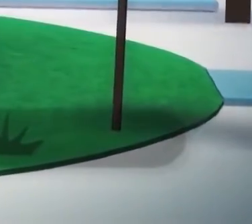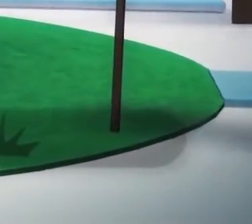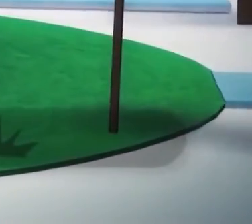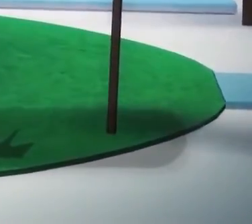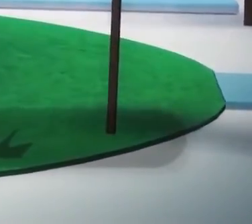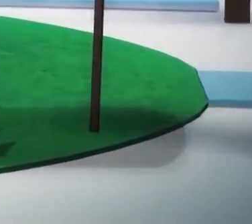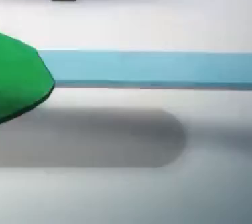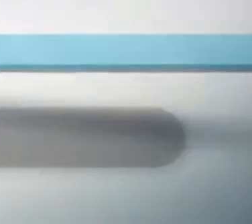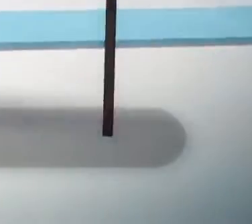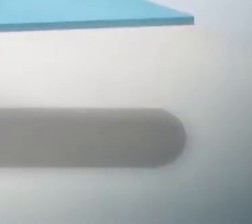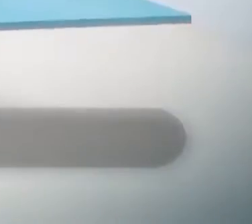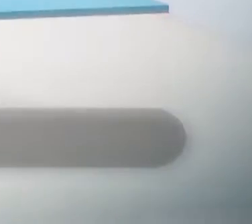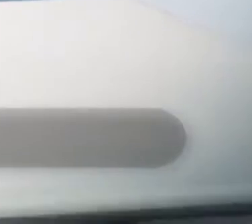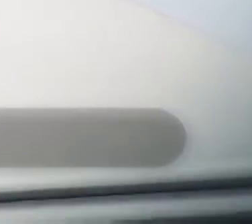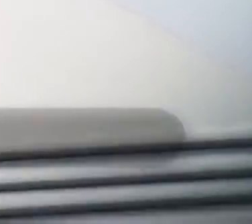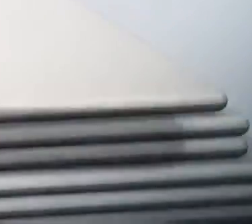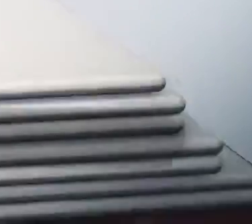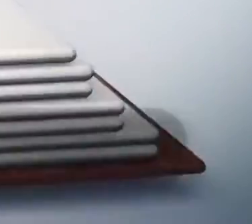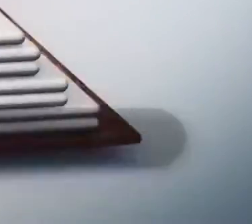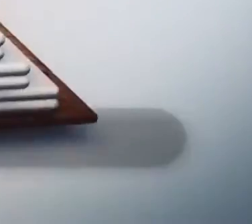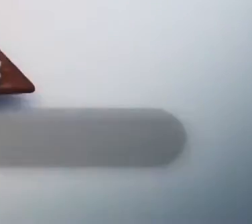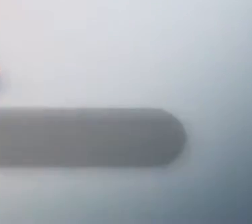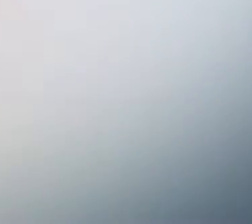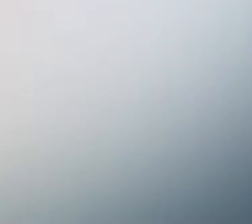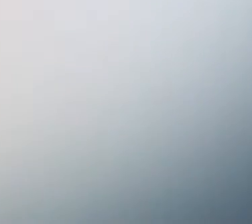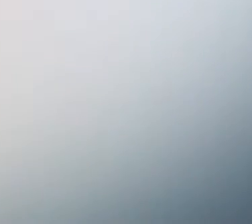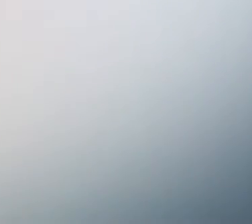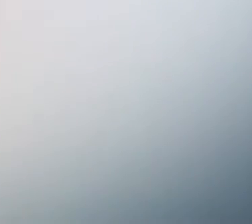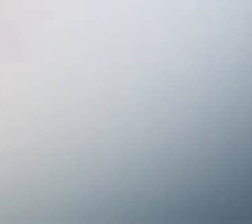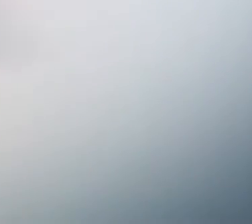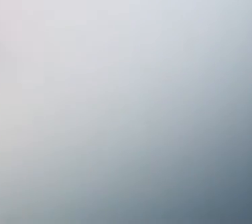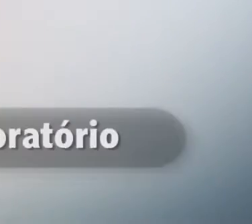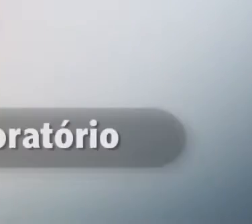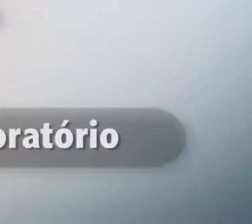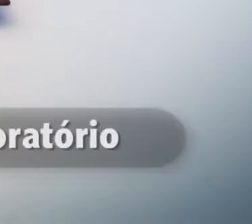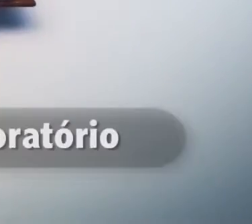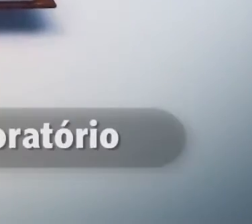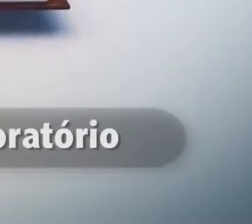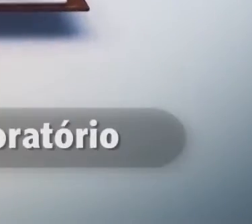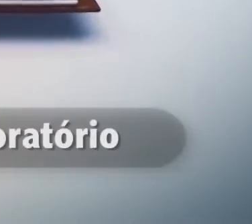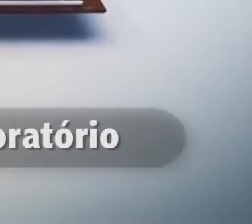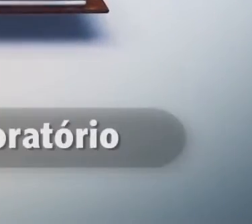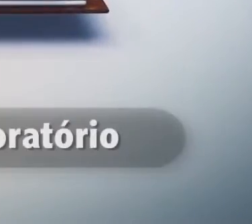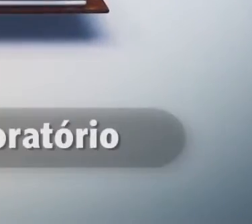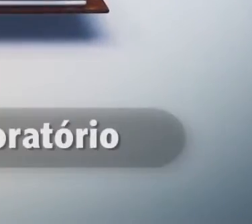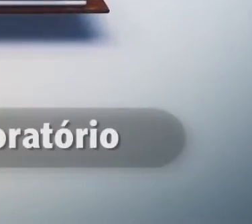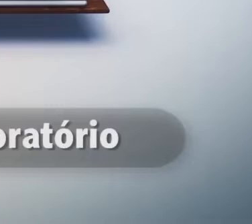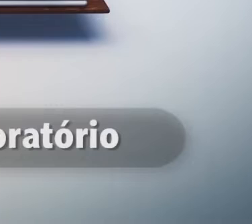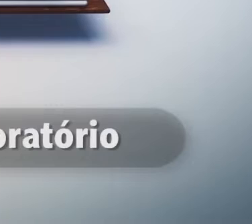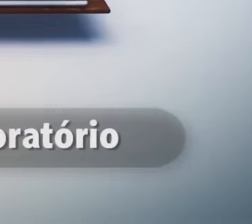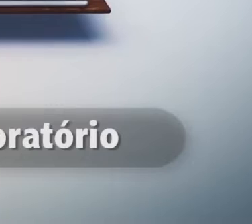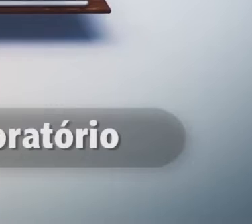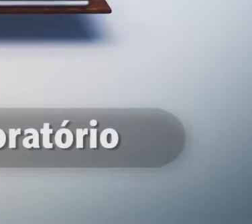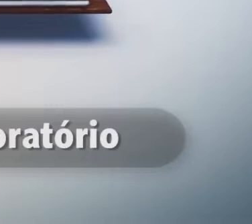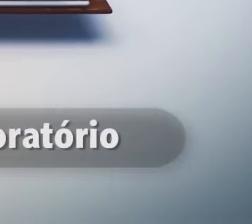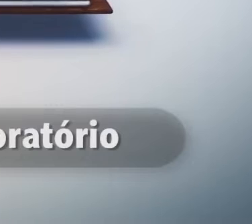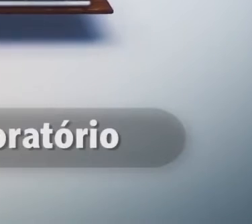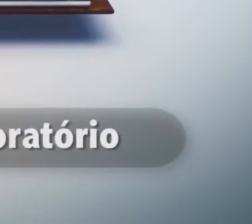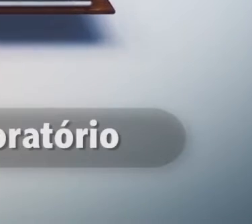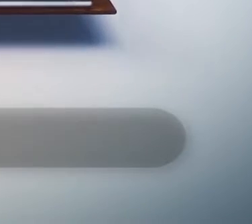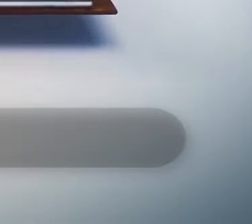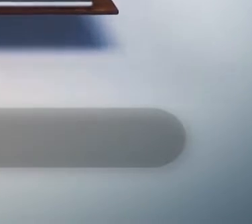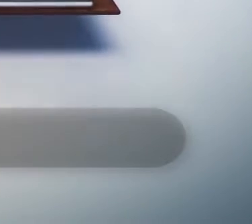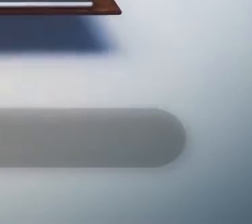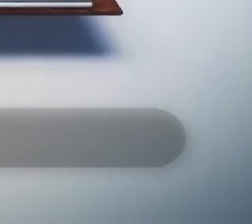é ajudar no futuro pra mim a cair nossas lentes e dois de tudo isso a água ainda analisada em laboratório